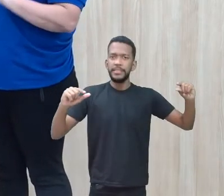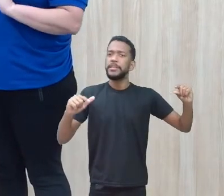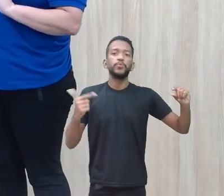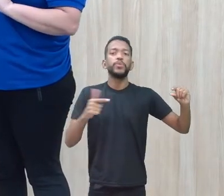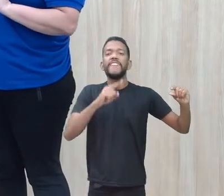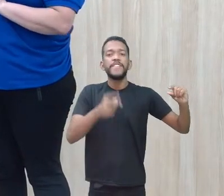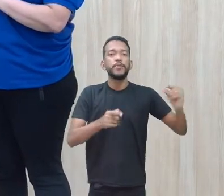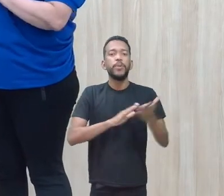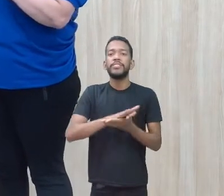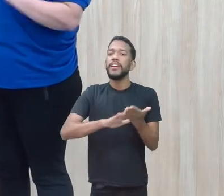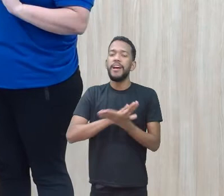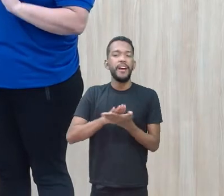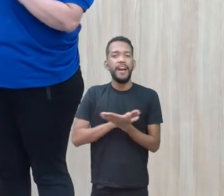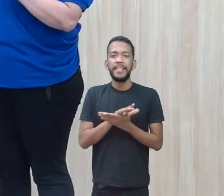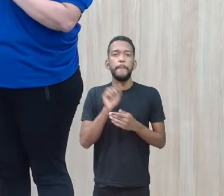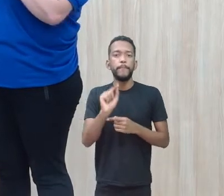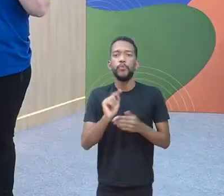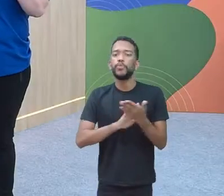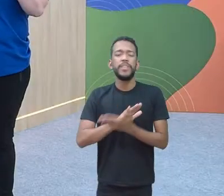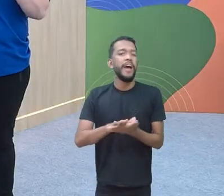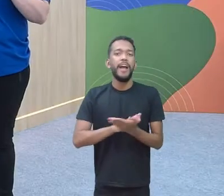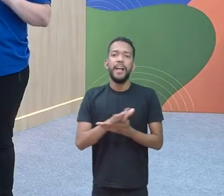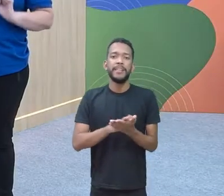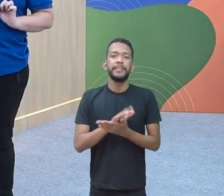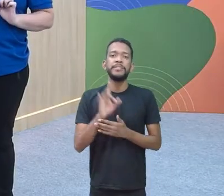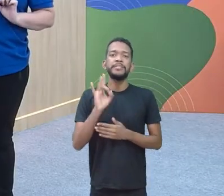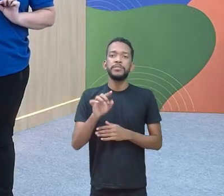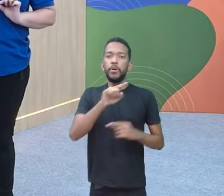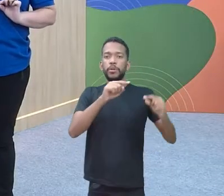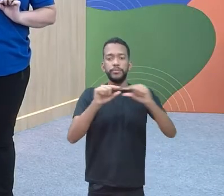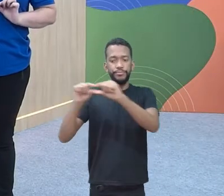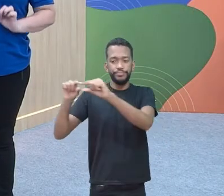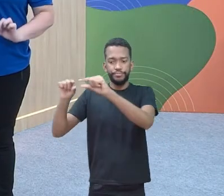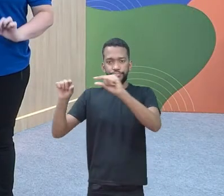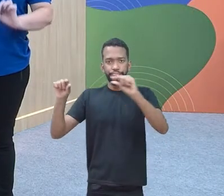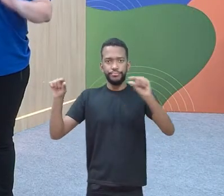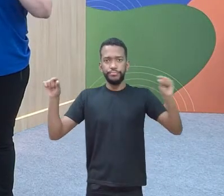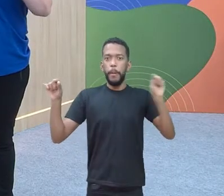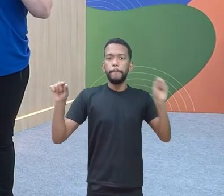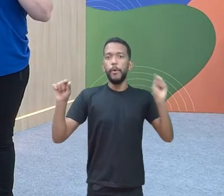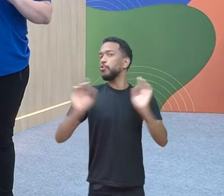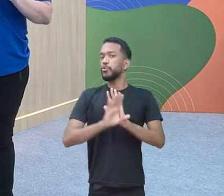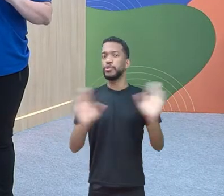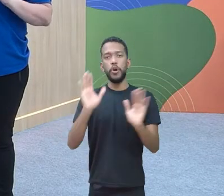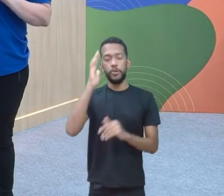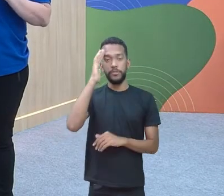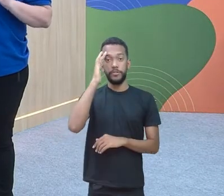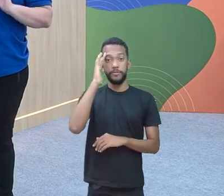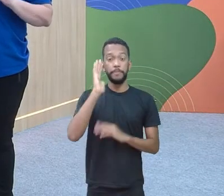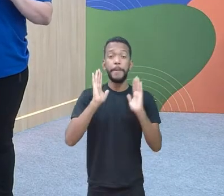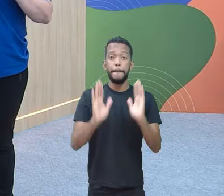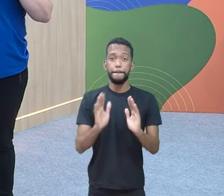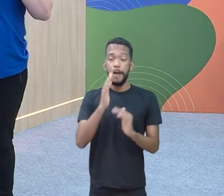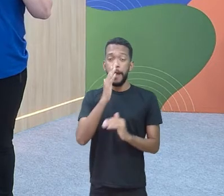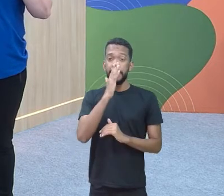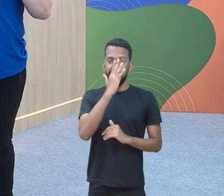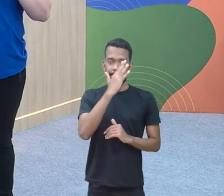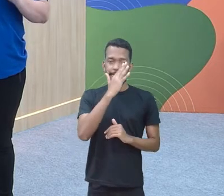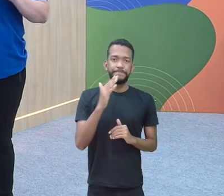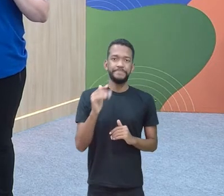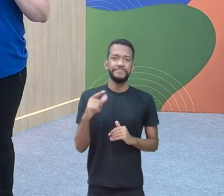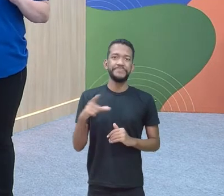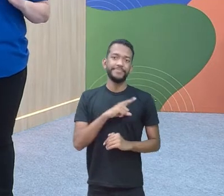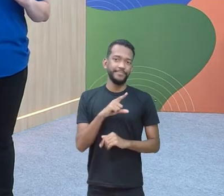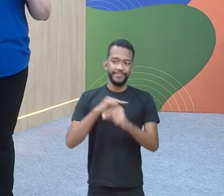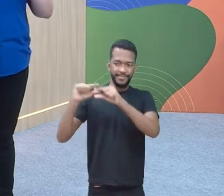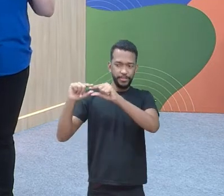nenhuma vírgula, sem nenhuma pontuação, só com um ponto final. E aquela oração ela foi